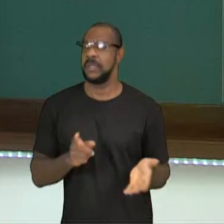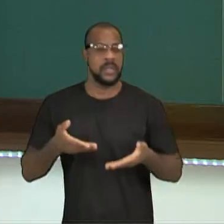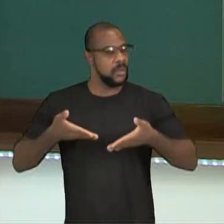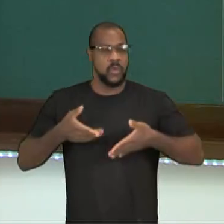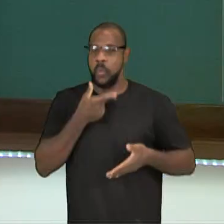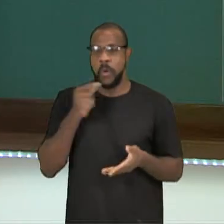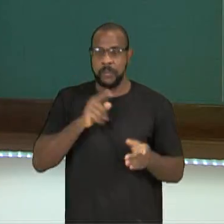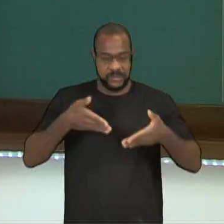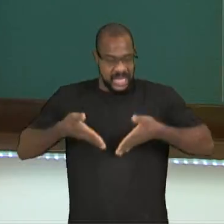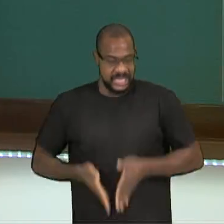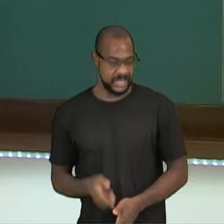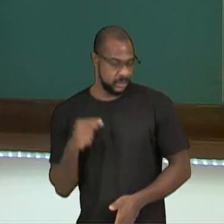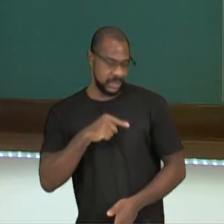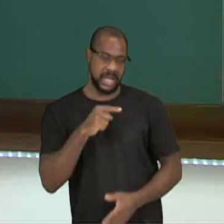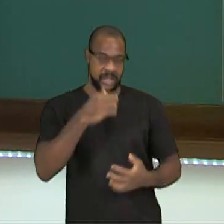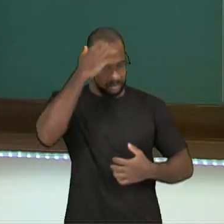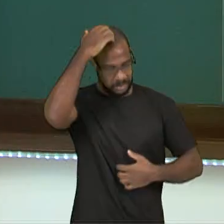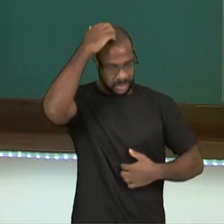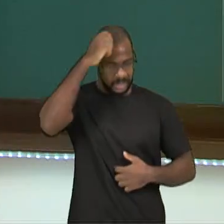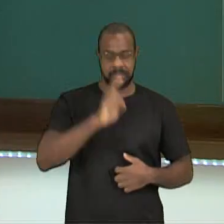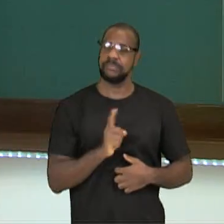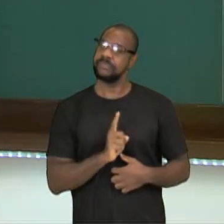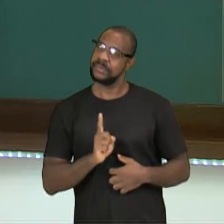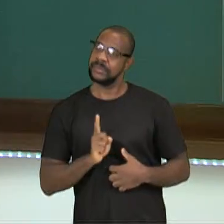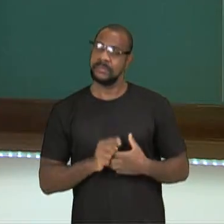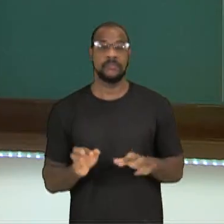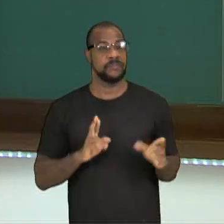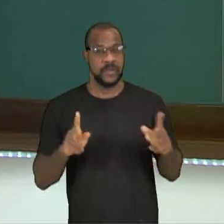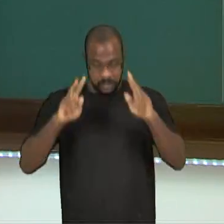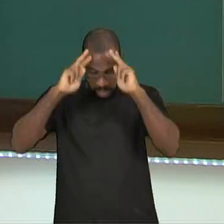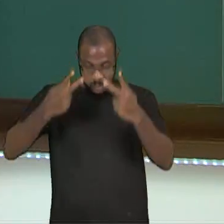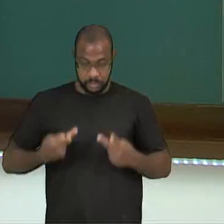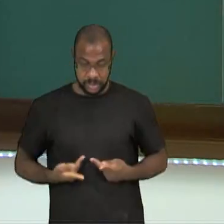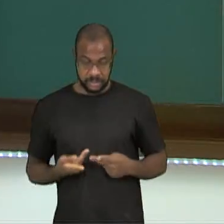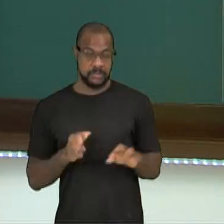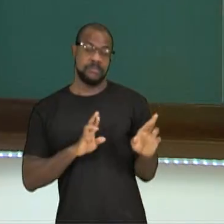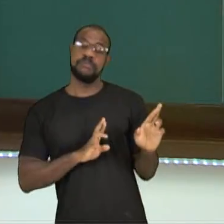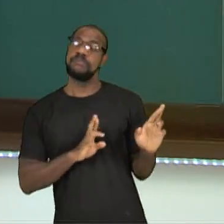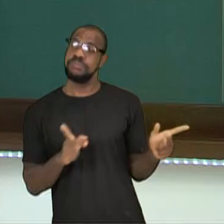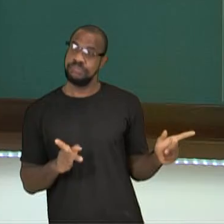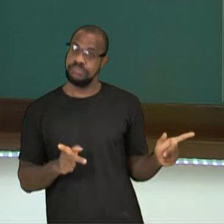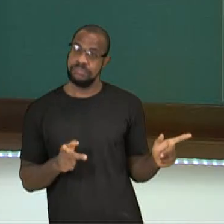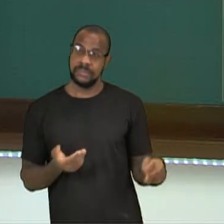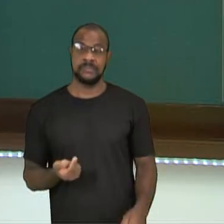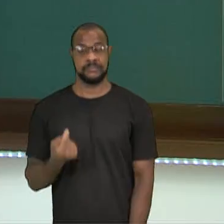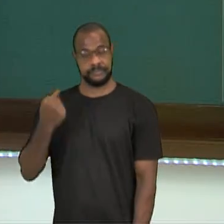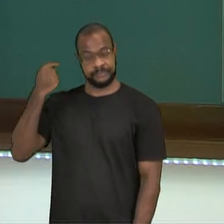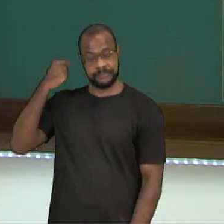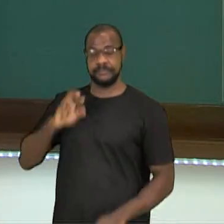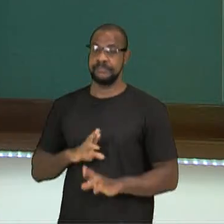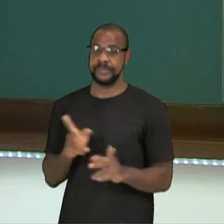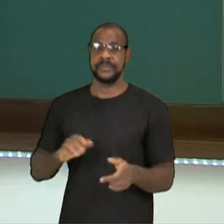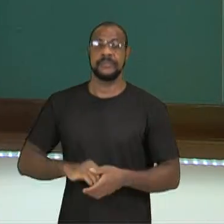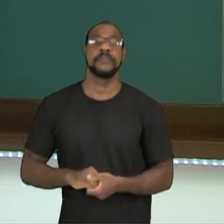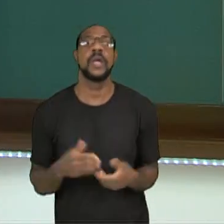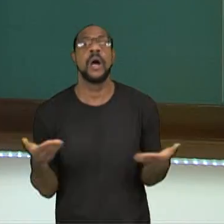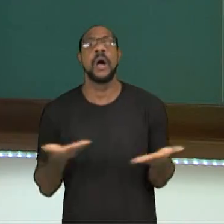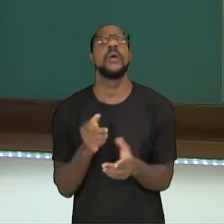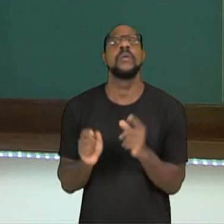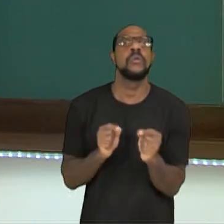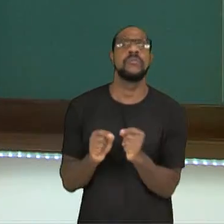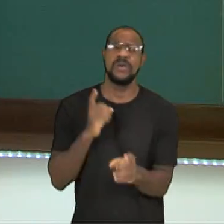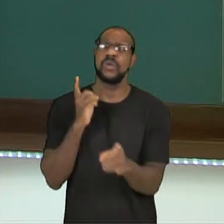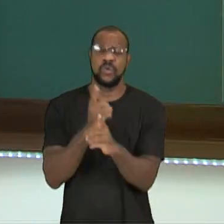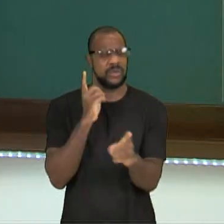do macaco. E sim, macacos e seres humanos têm uma origem comum, um ancestral em comum. Até agora, como o professor Roberto já explicou, foi